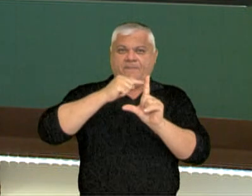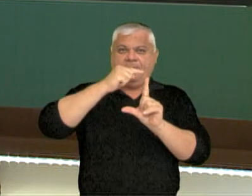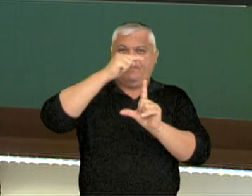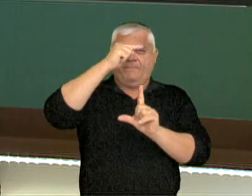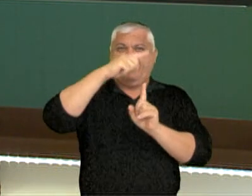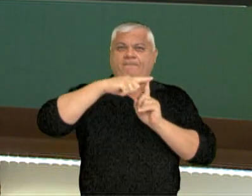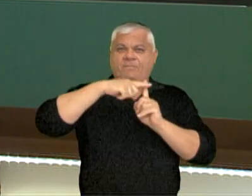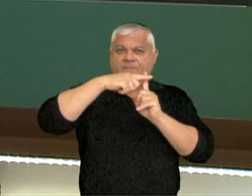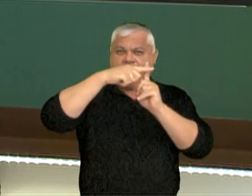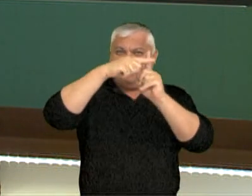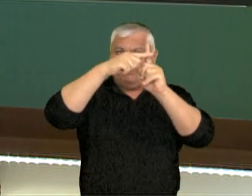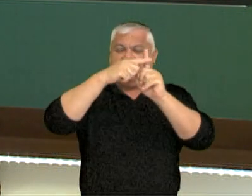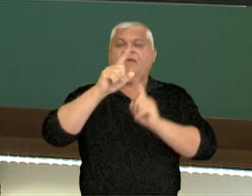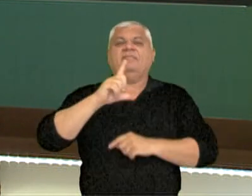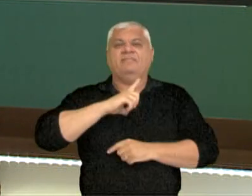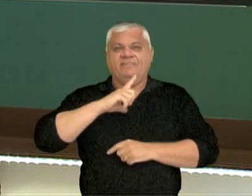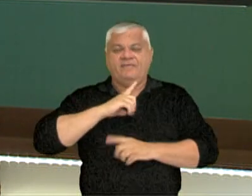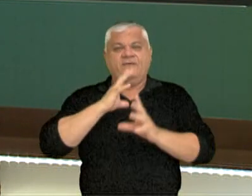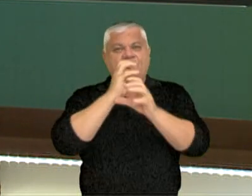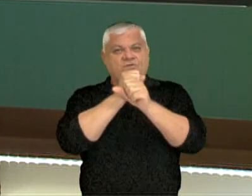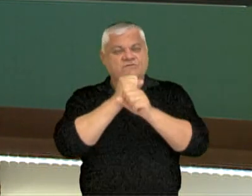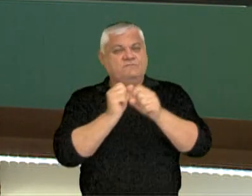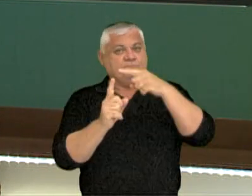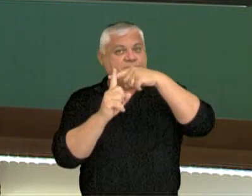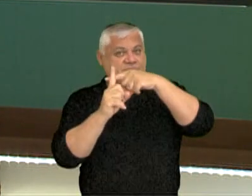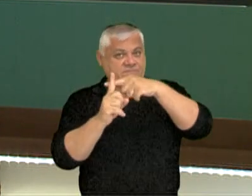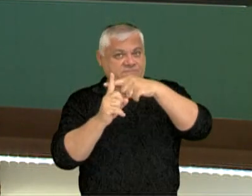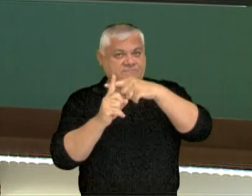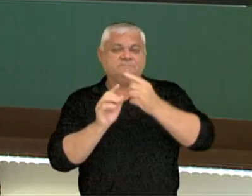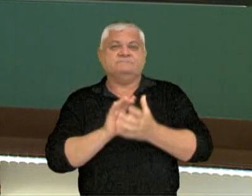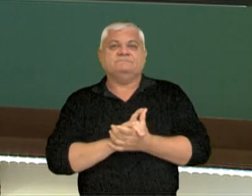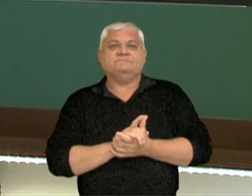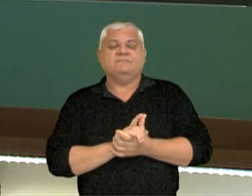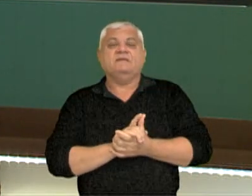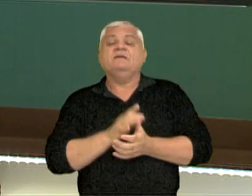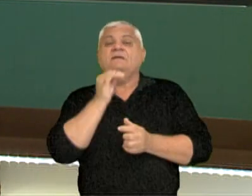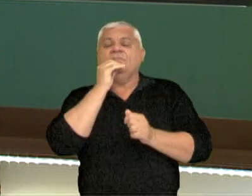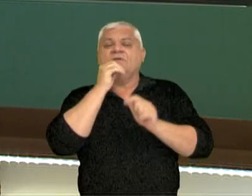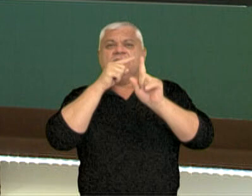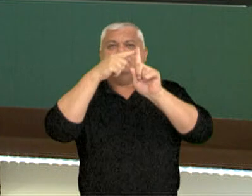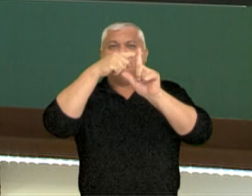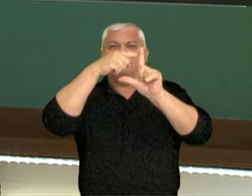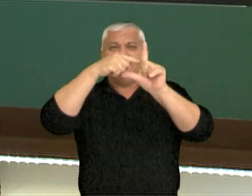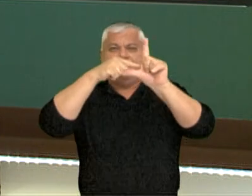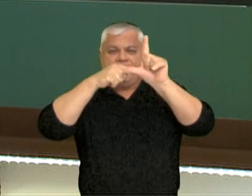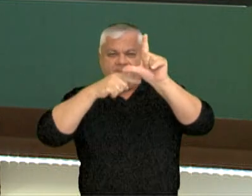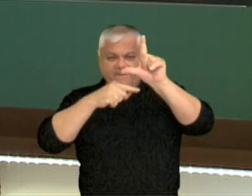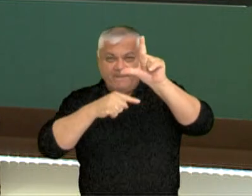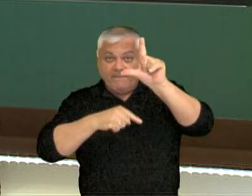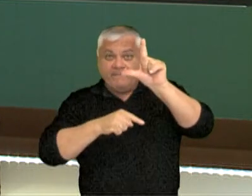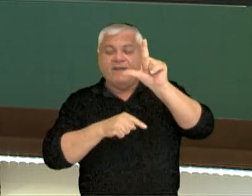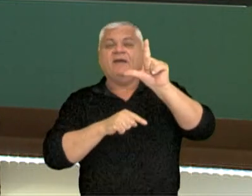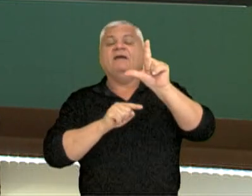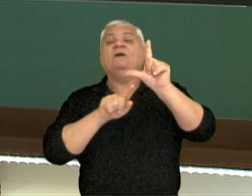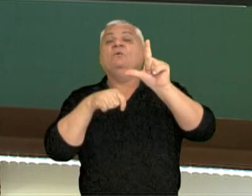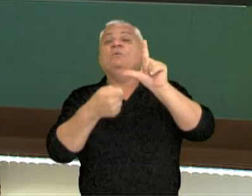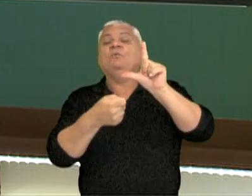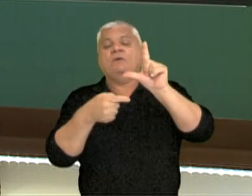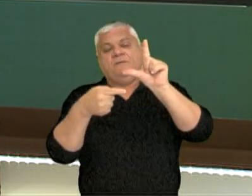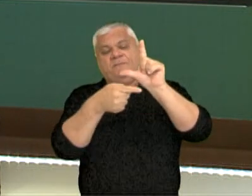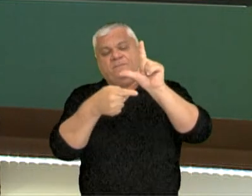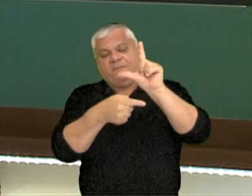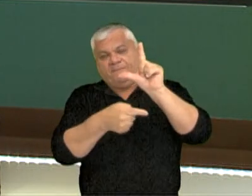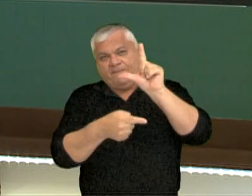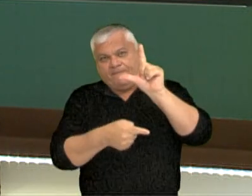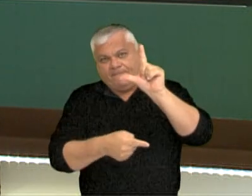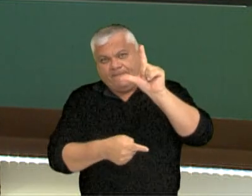esse jogador tem uma pontuação positiva. Valores abaixo de 0, significa que esse